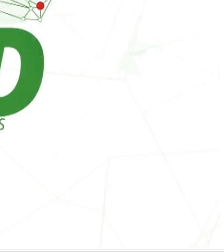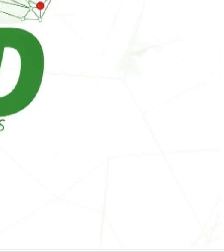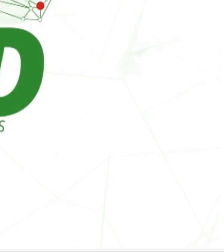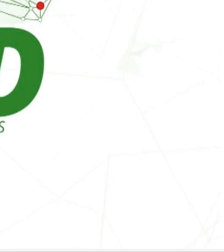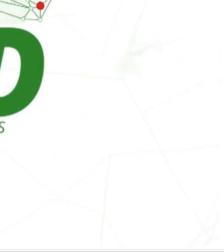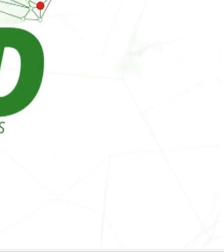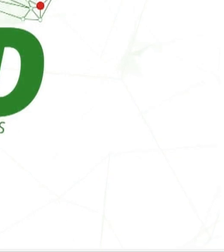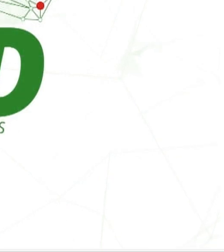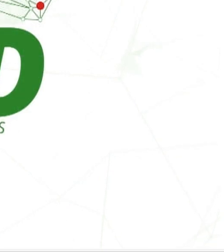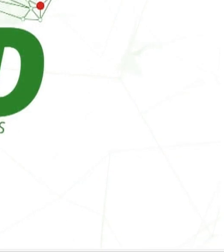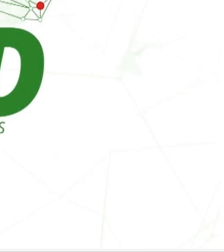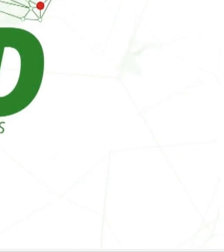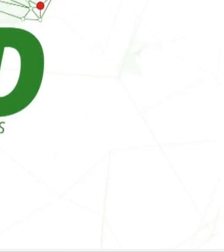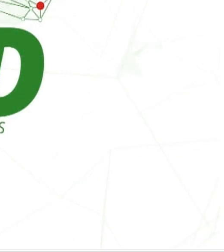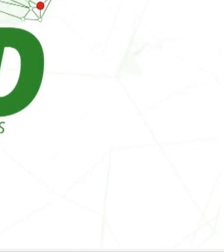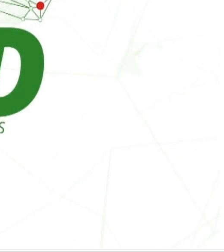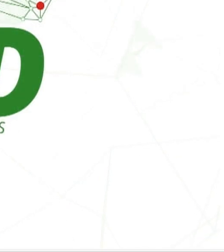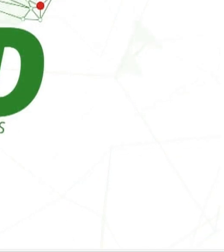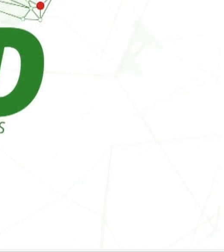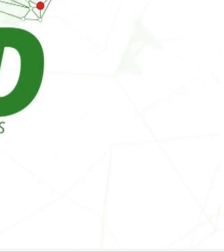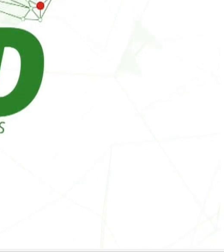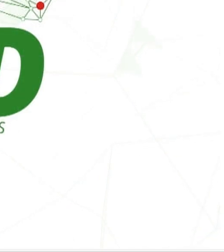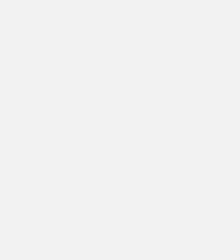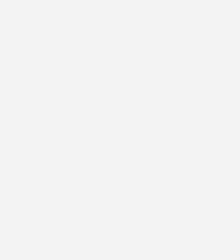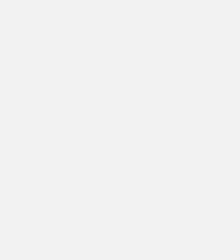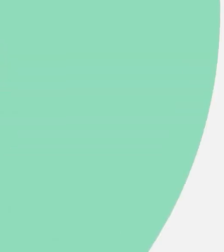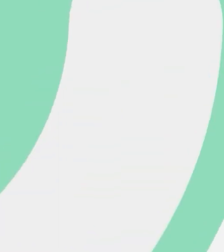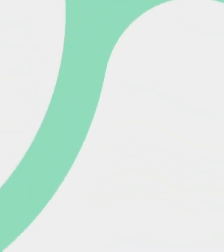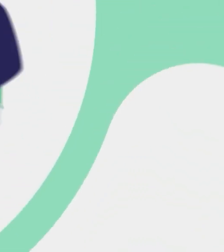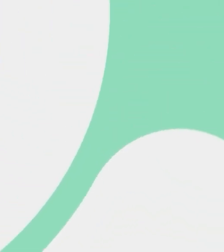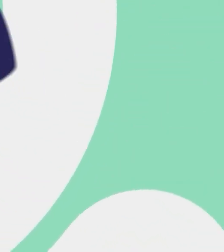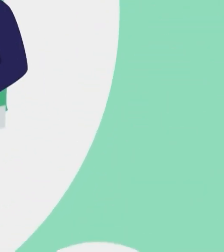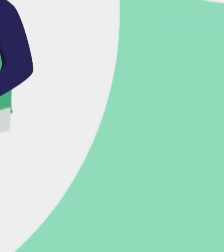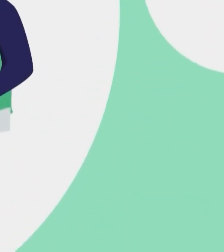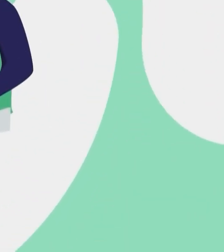Educação à distância, mudando realidades.